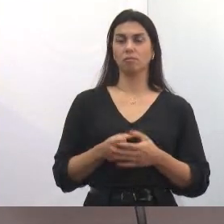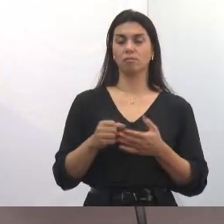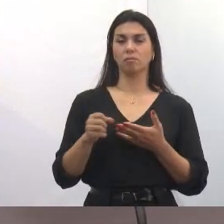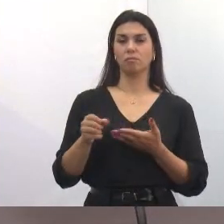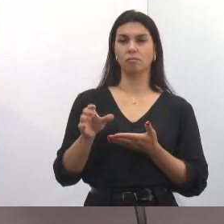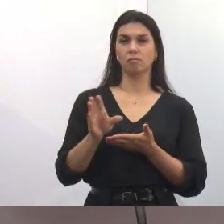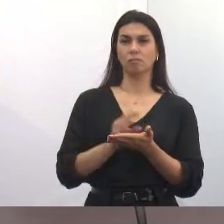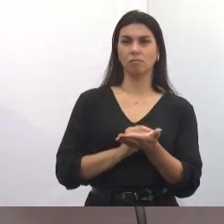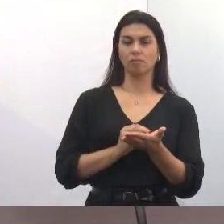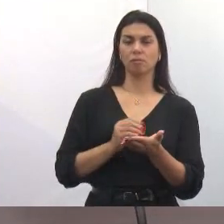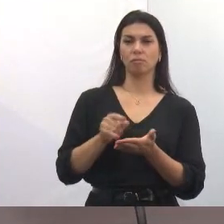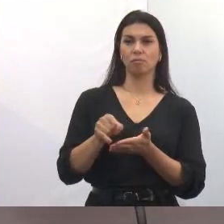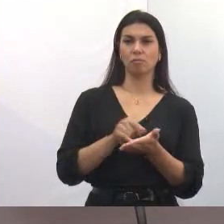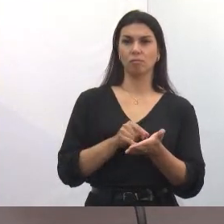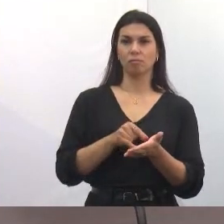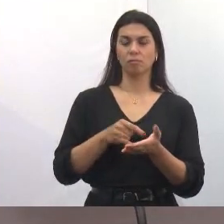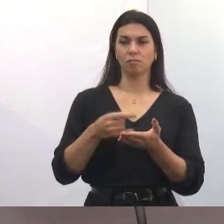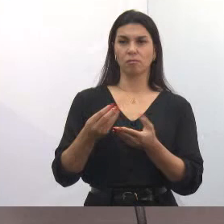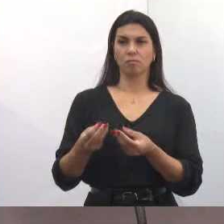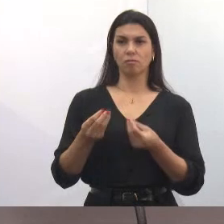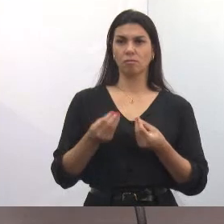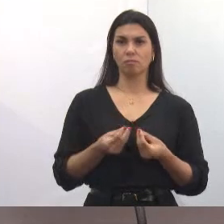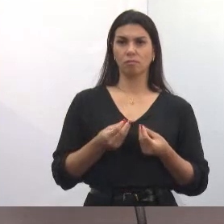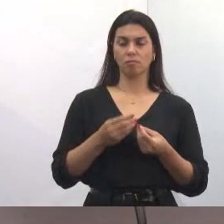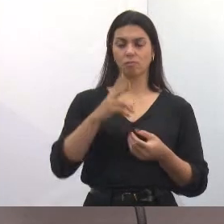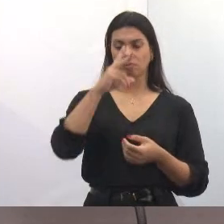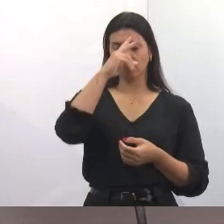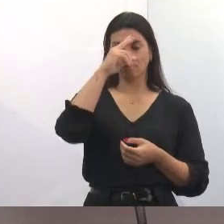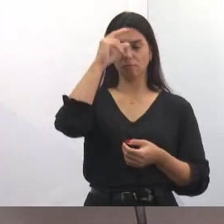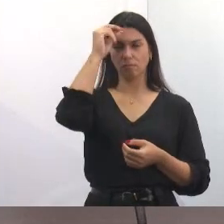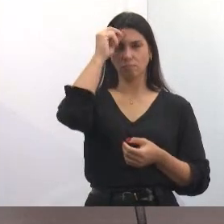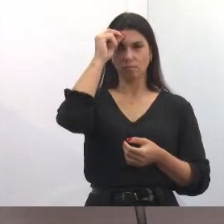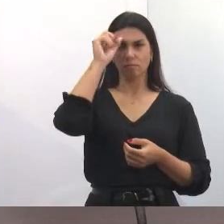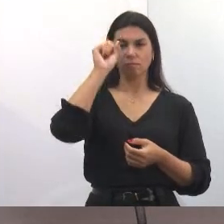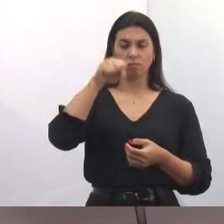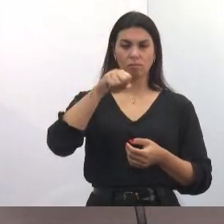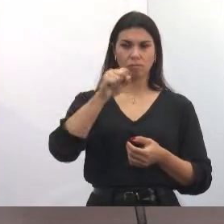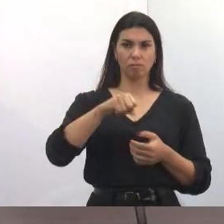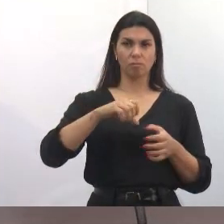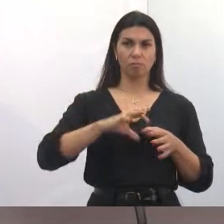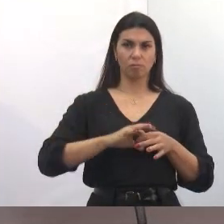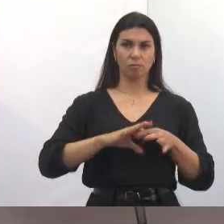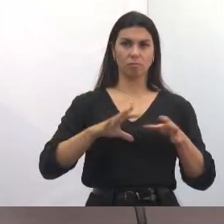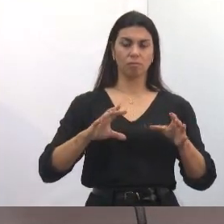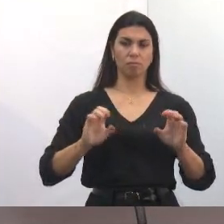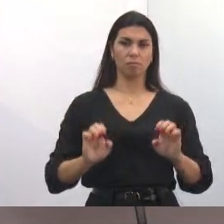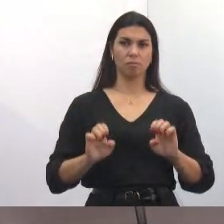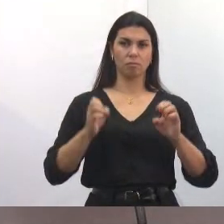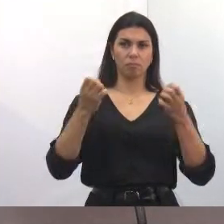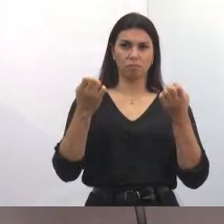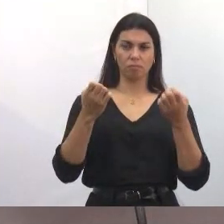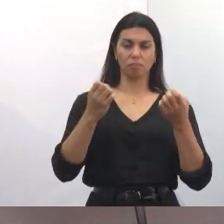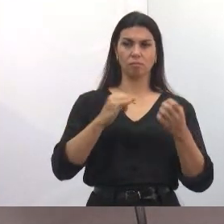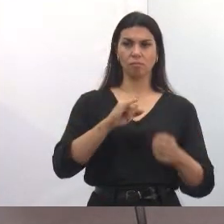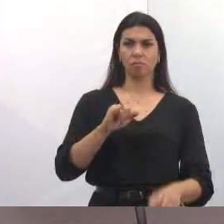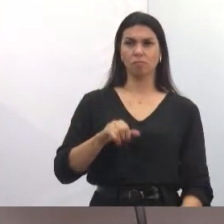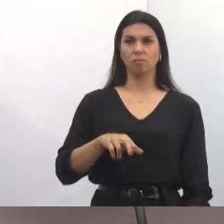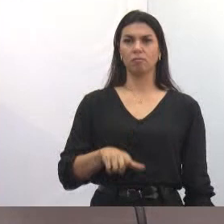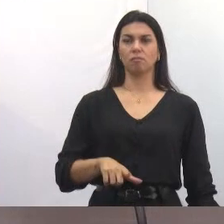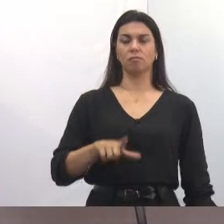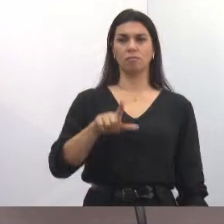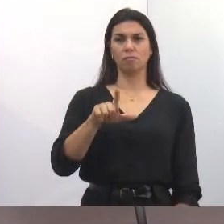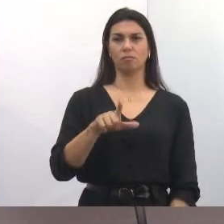cópias? Sim. A Prefeitura concedeu autorização para a realização da Festa Julina